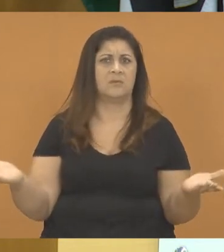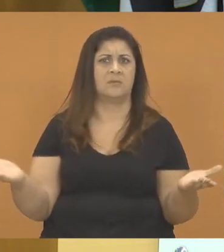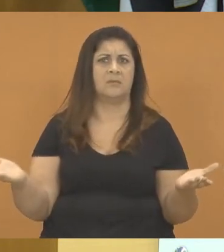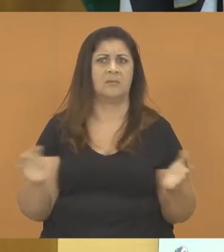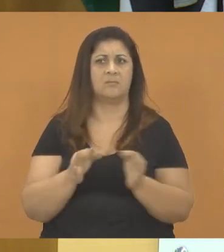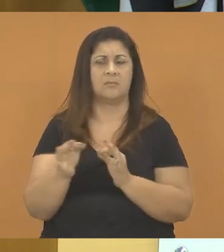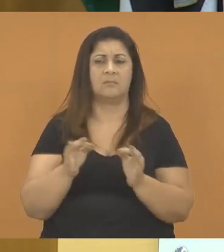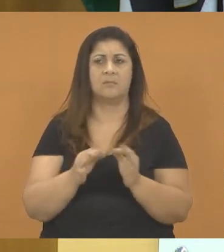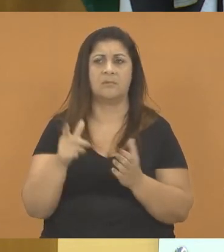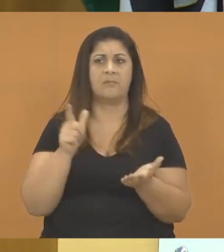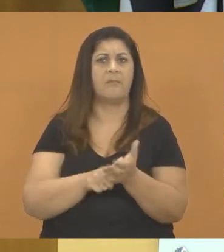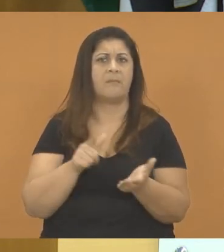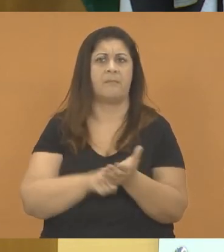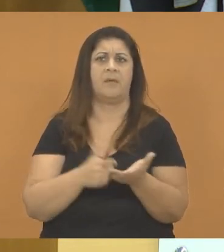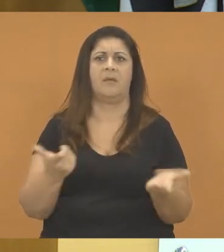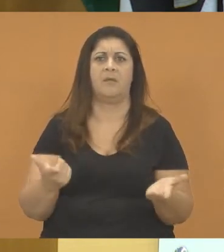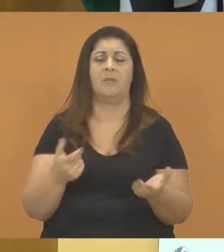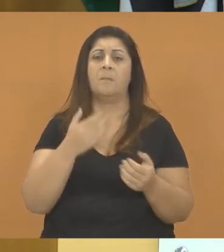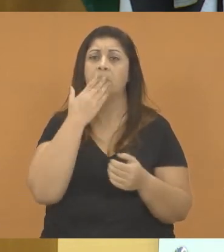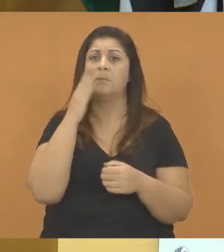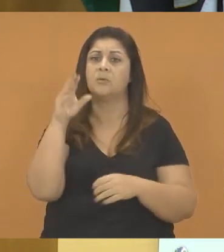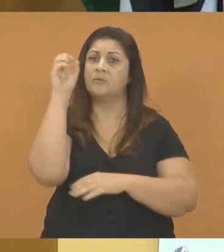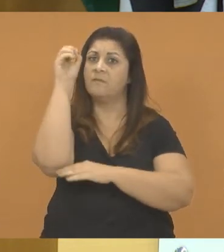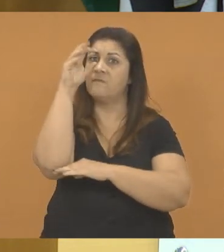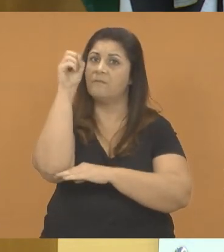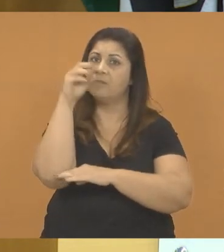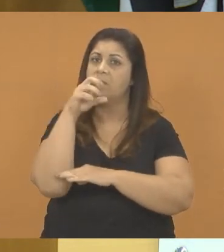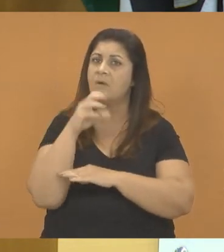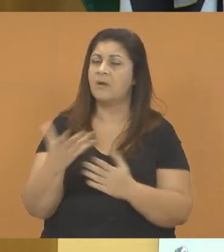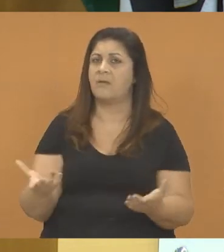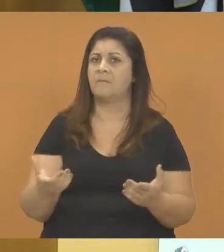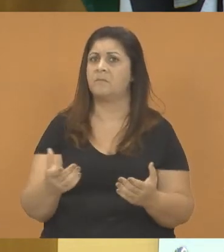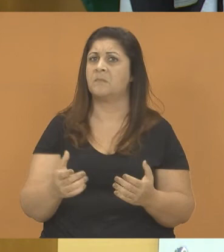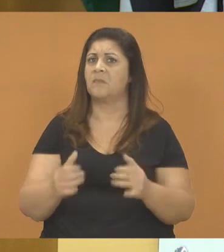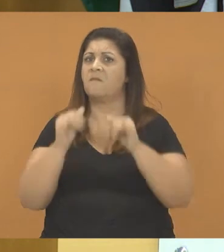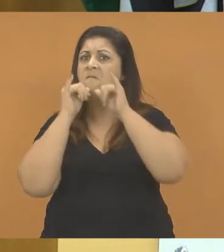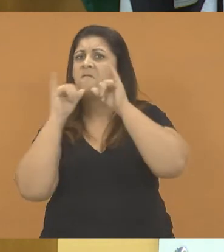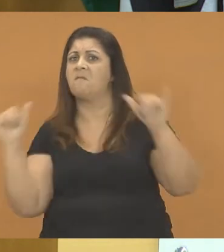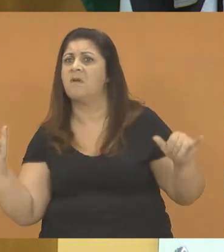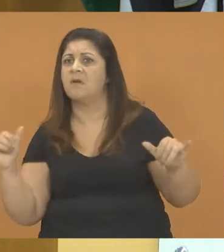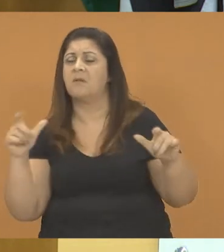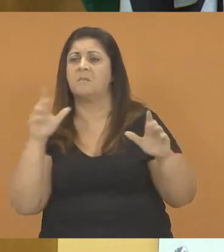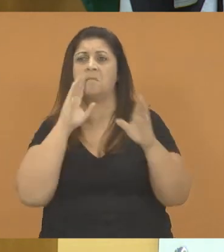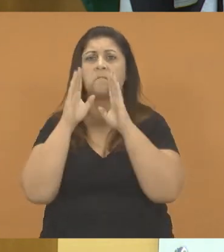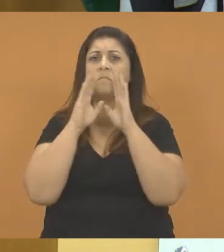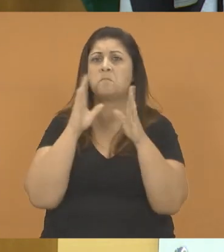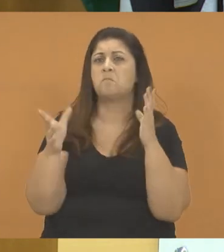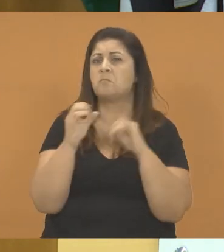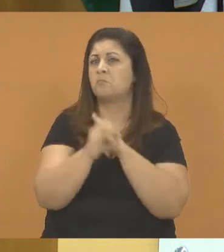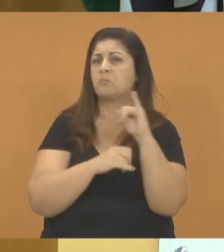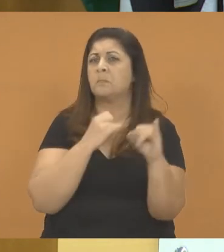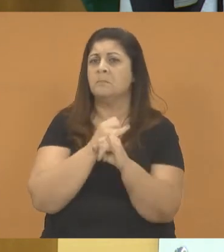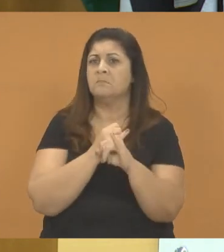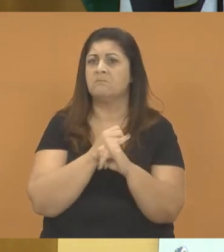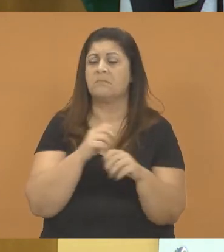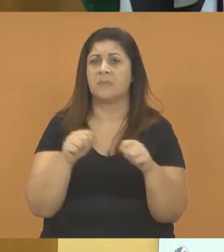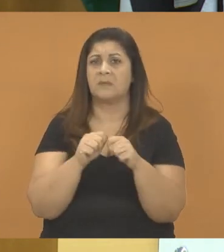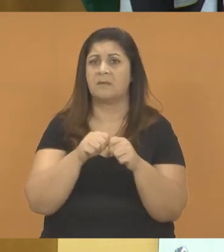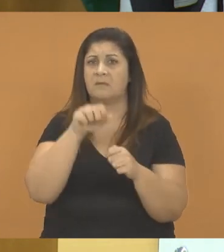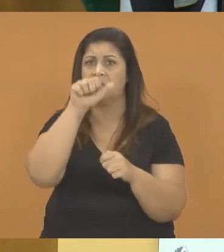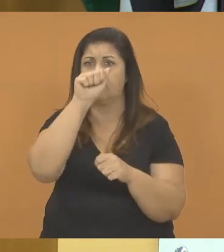pedindo a instalação do semáforo foi diversas vezes na mídia dizendo que inclusive fez o veneno o vereador a abinee era aqui